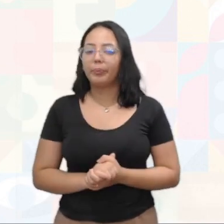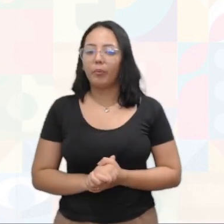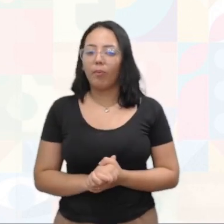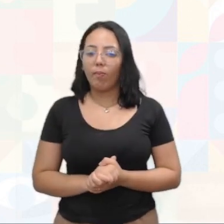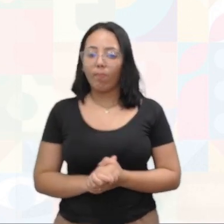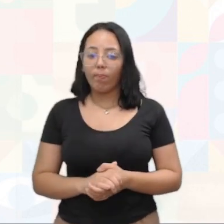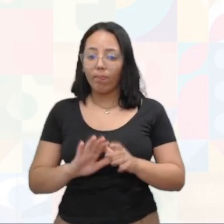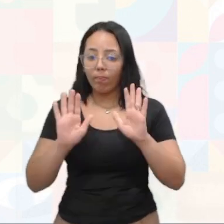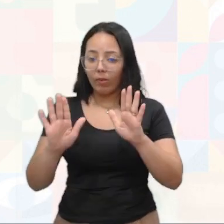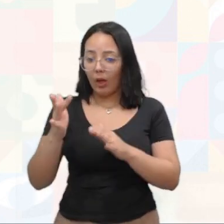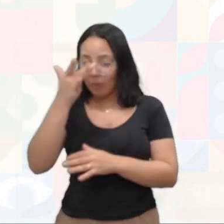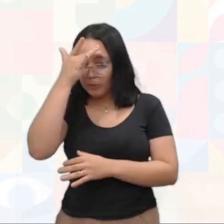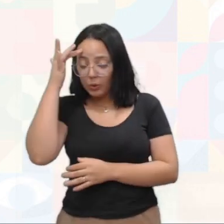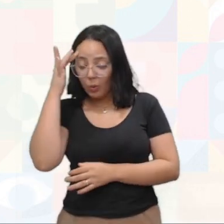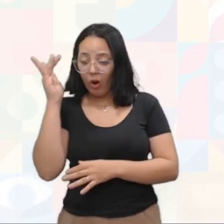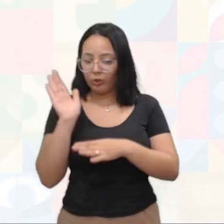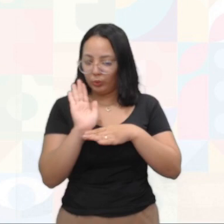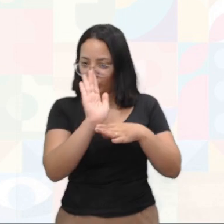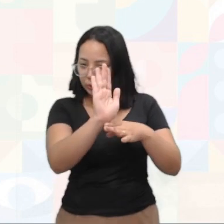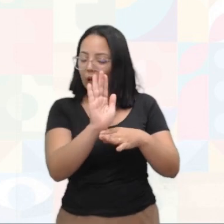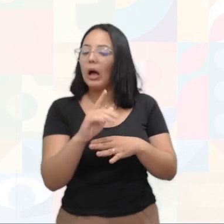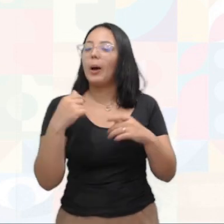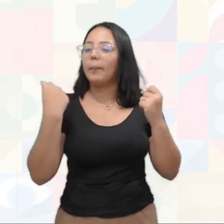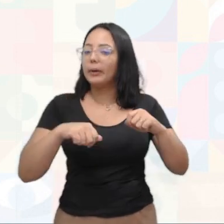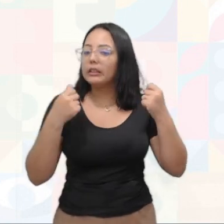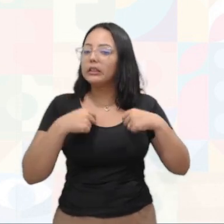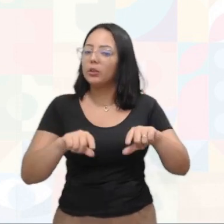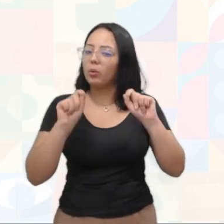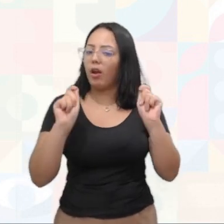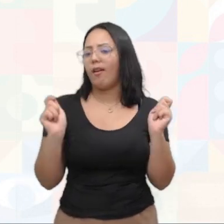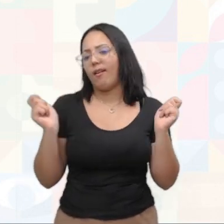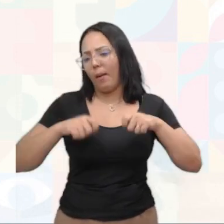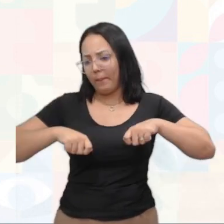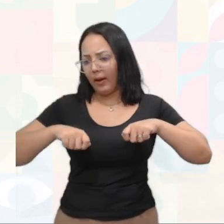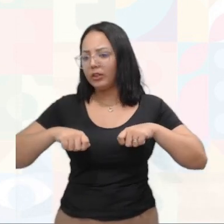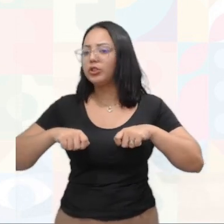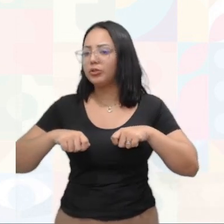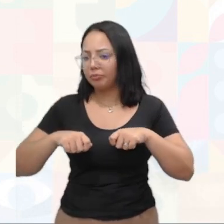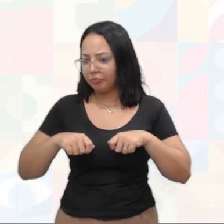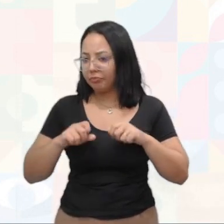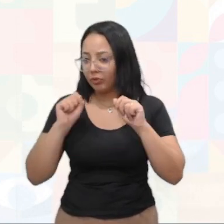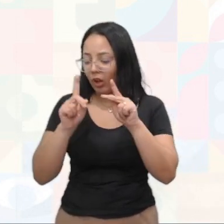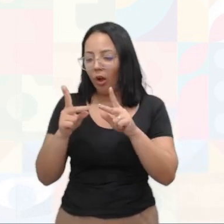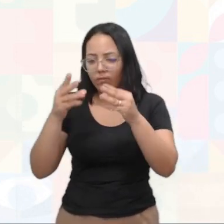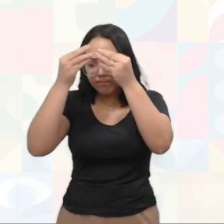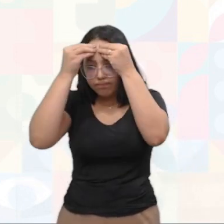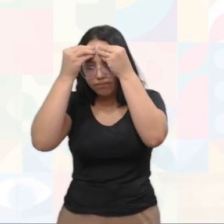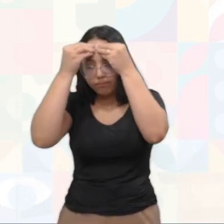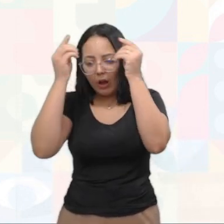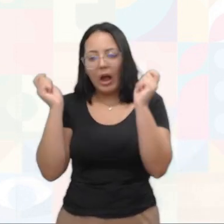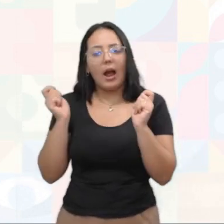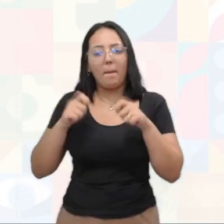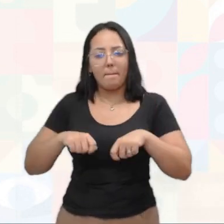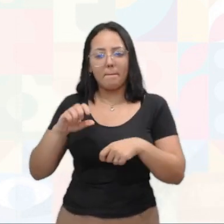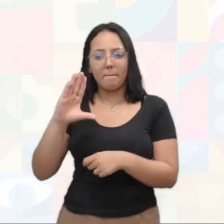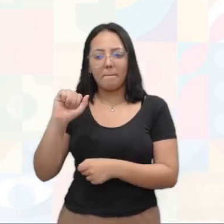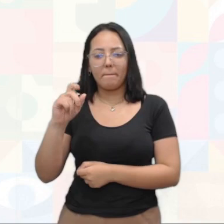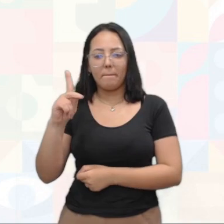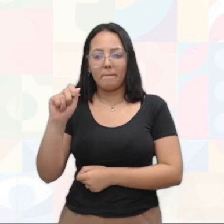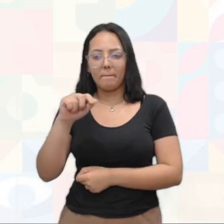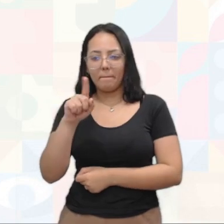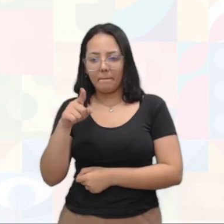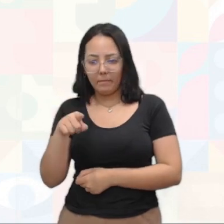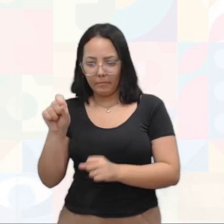O socorrista, a pessoa que vai prestar o socorro, ela tem que ser capaz. Fica aí na mente essa palavrinha. Aí